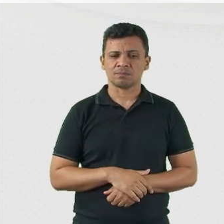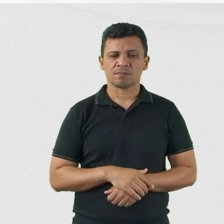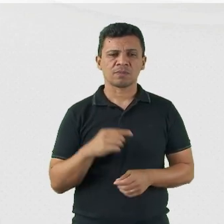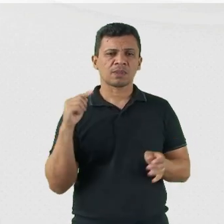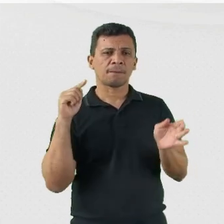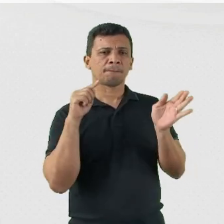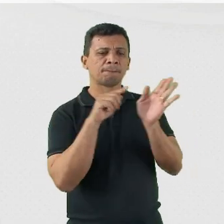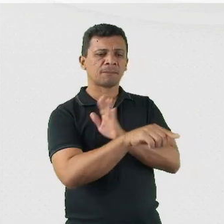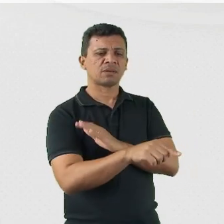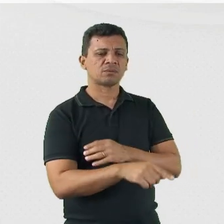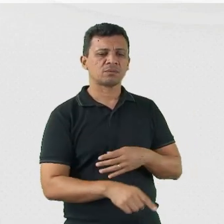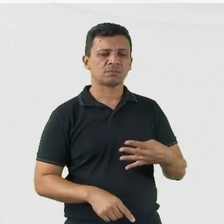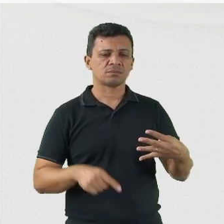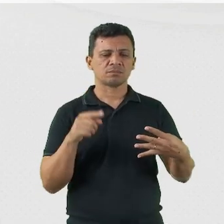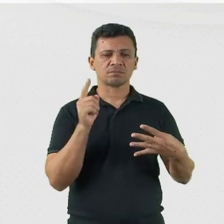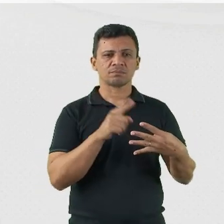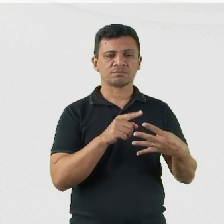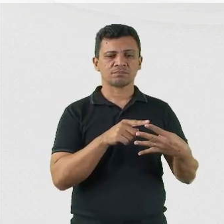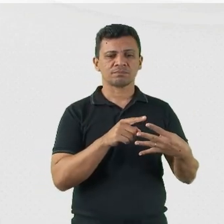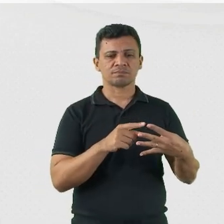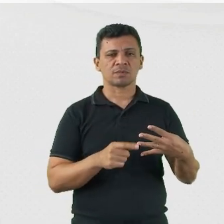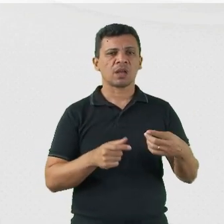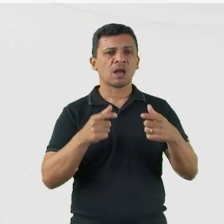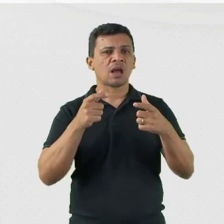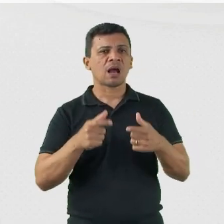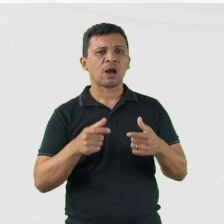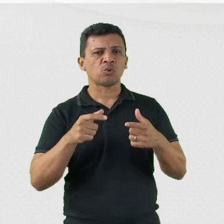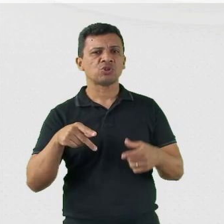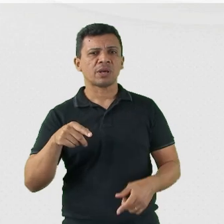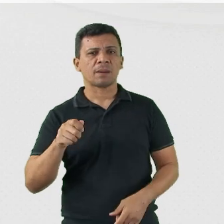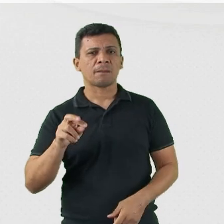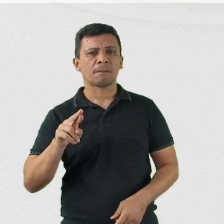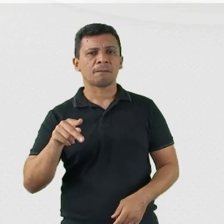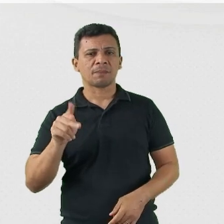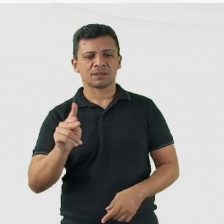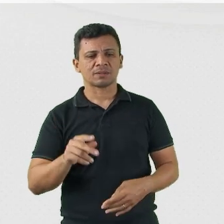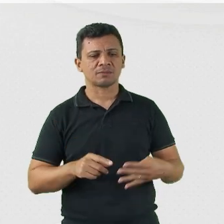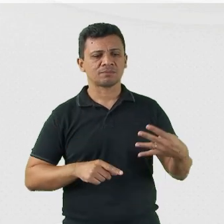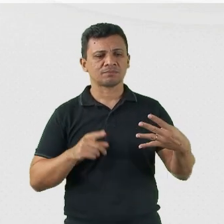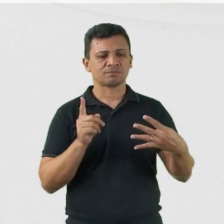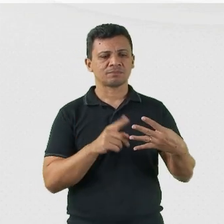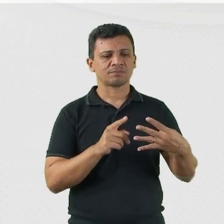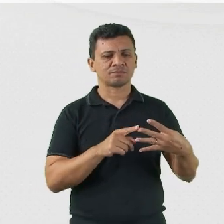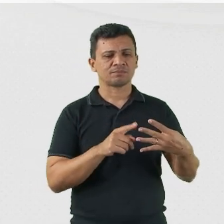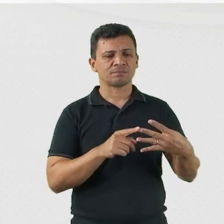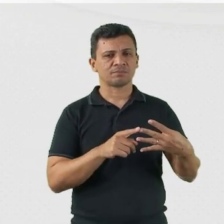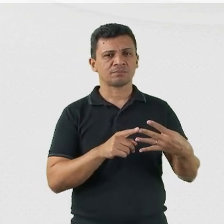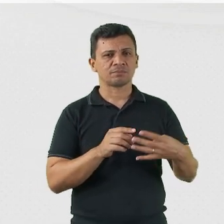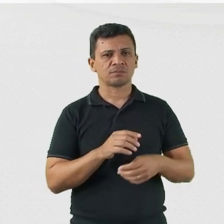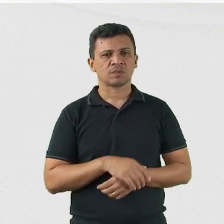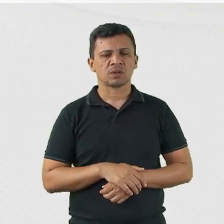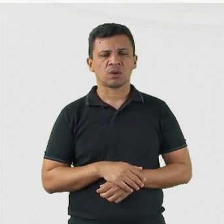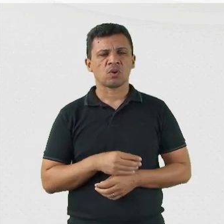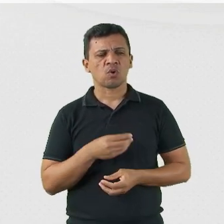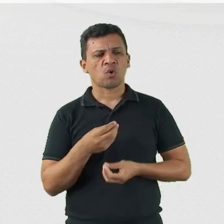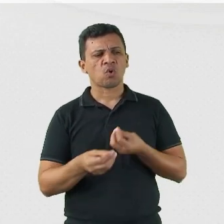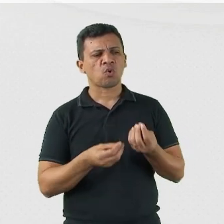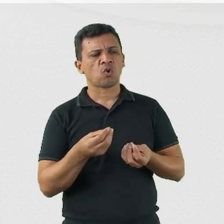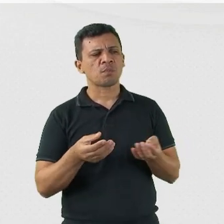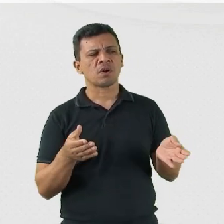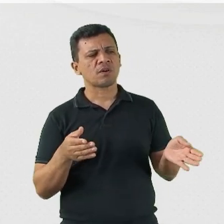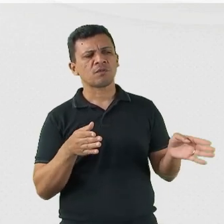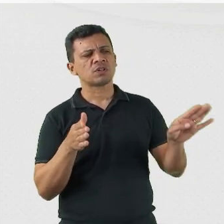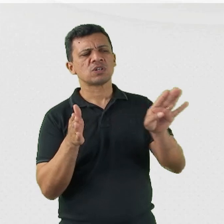pergunta, where is the park? Onde é o parque? How do you get to the park? Como que você chega